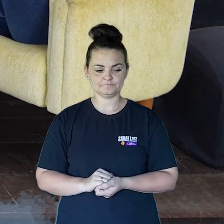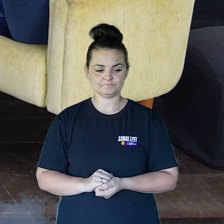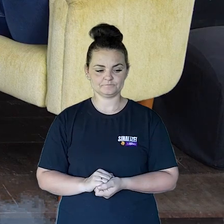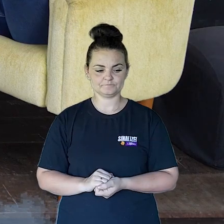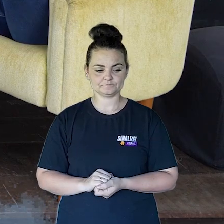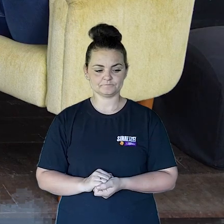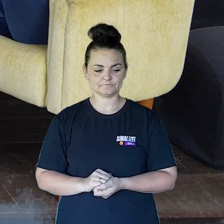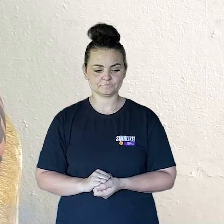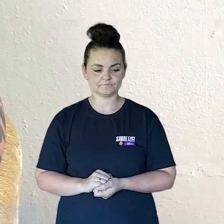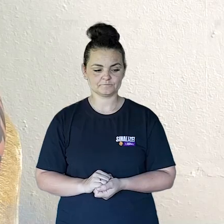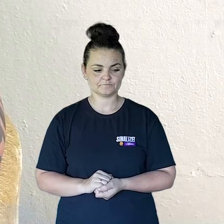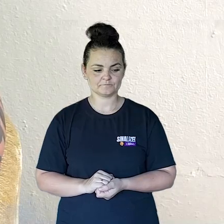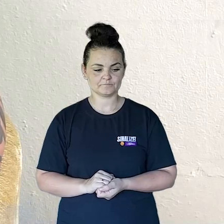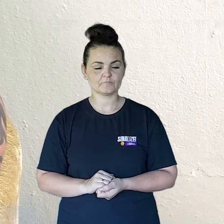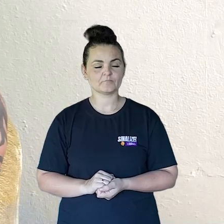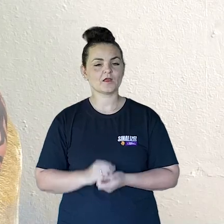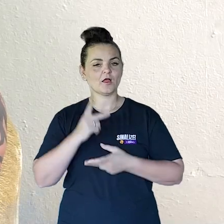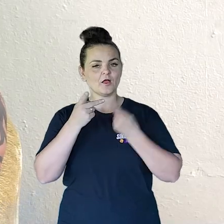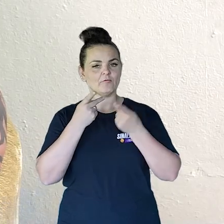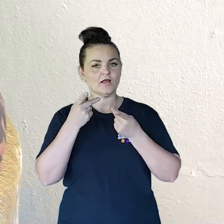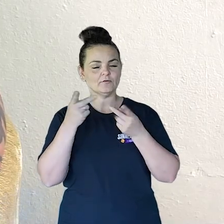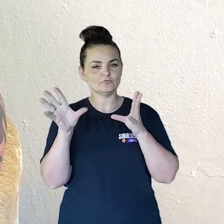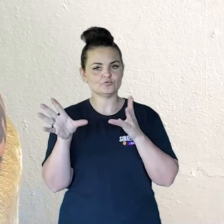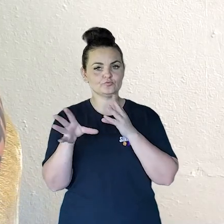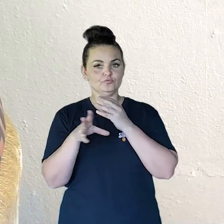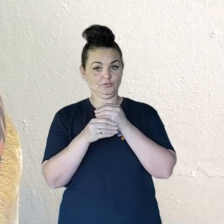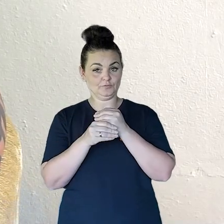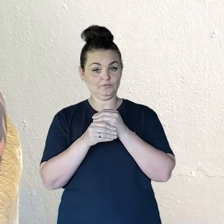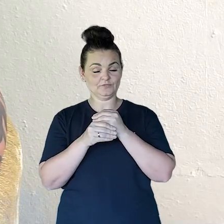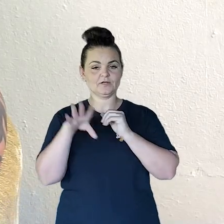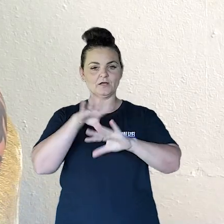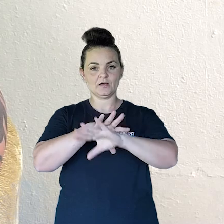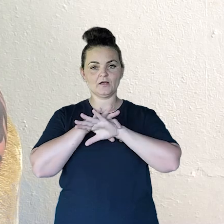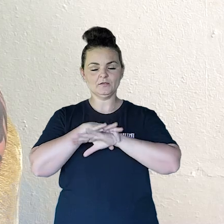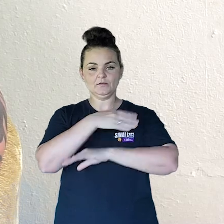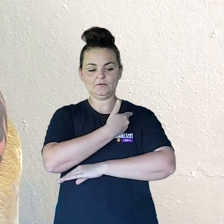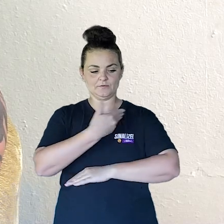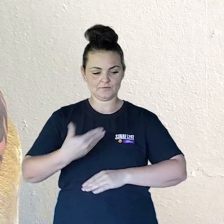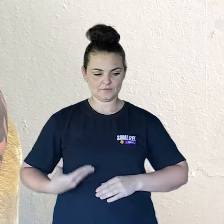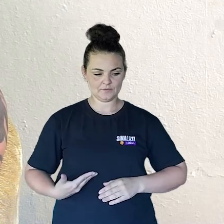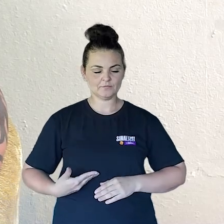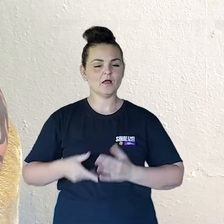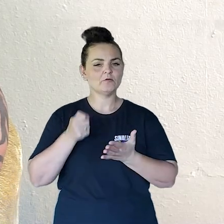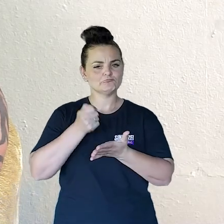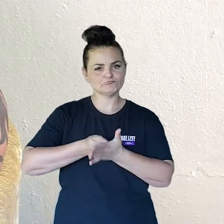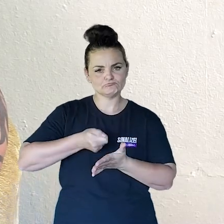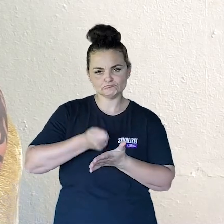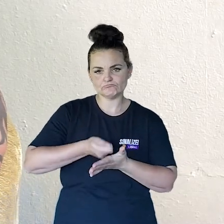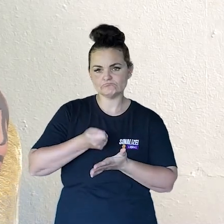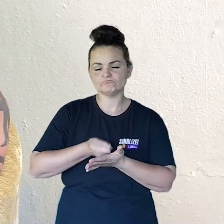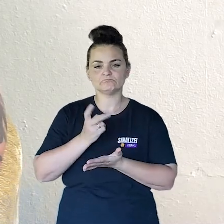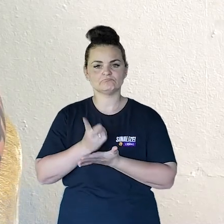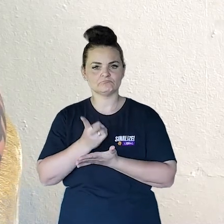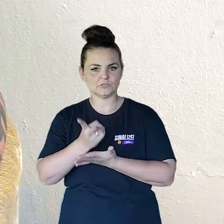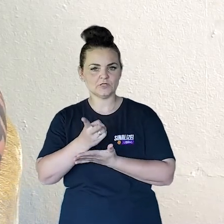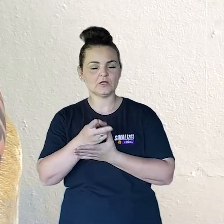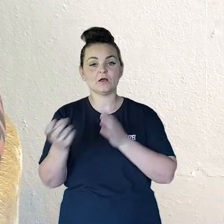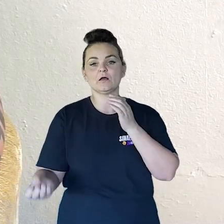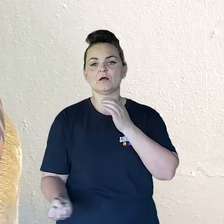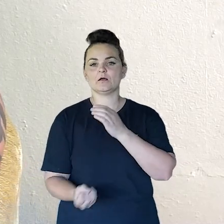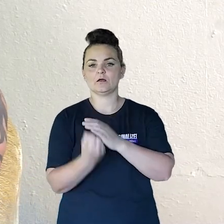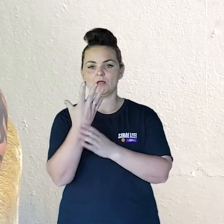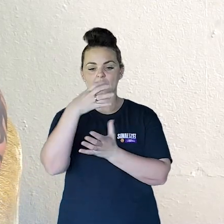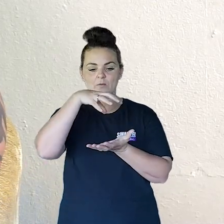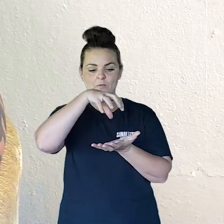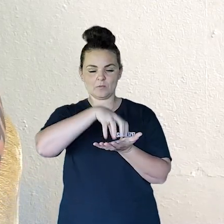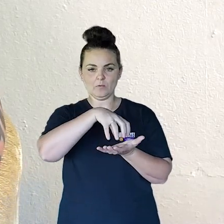Para a gente falar assim, bem resumidamente, a questão da segurança pública, eu sempre defendi, já há algum tempo, a criação de uma